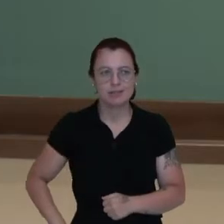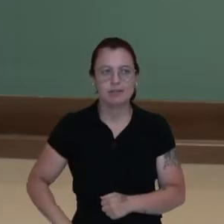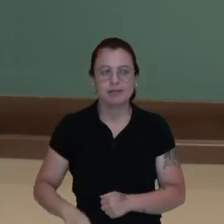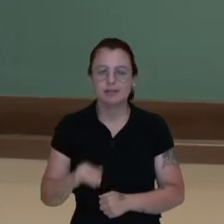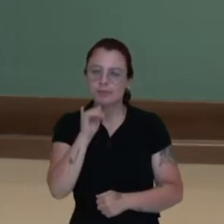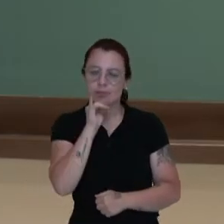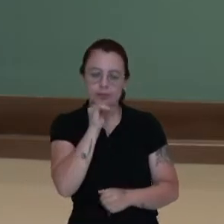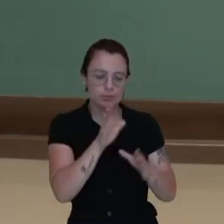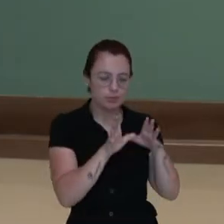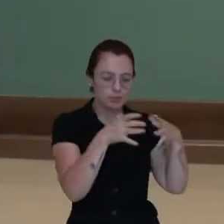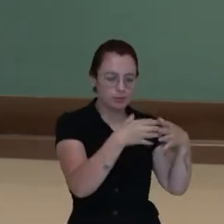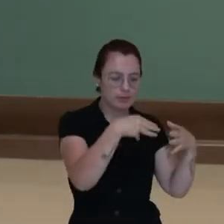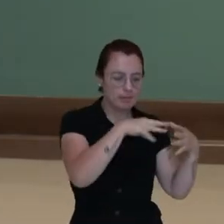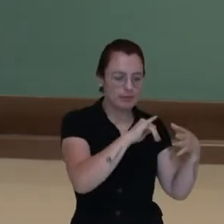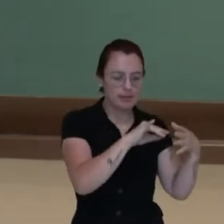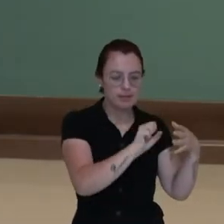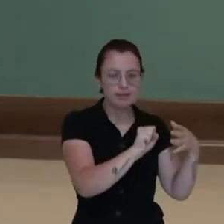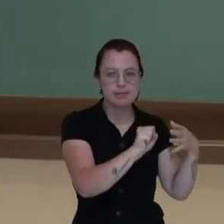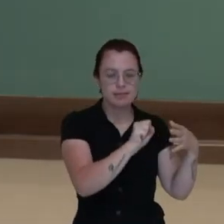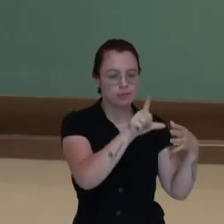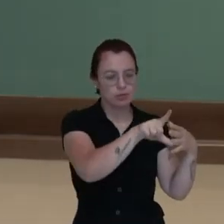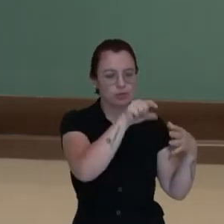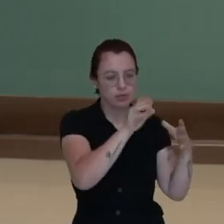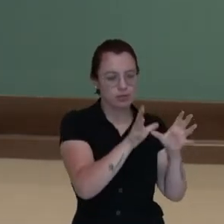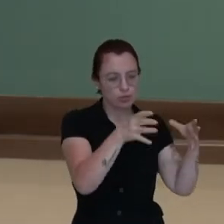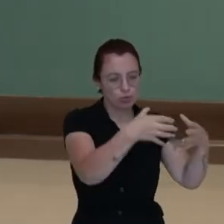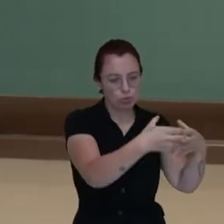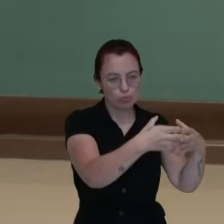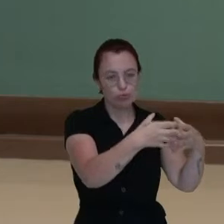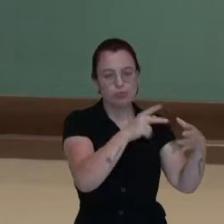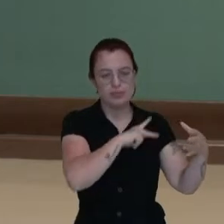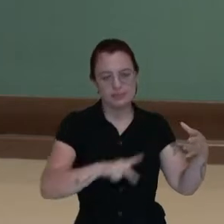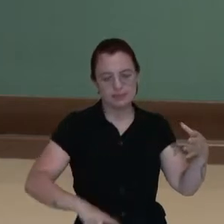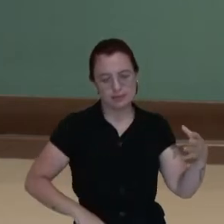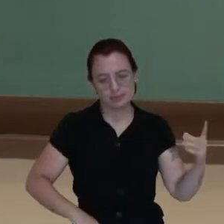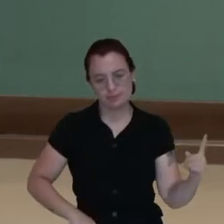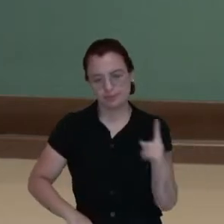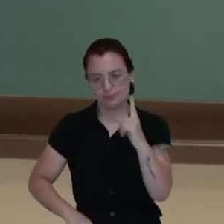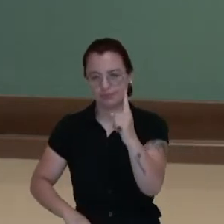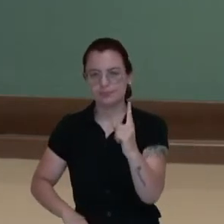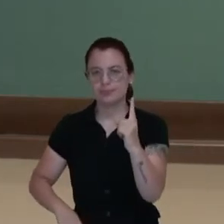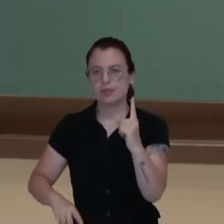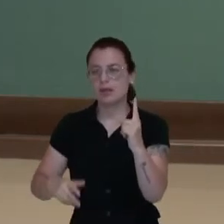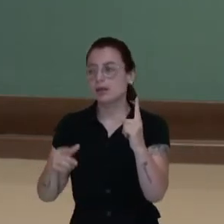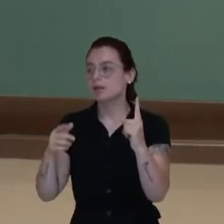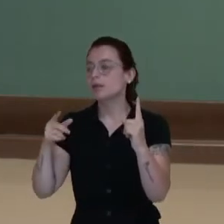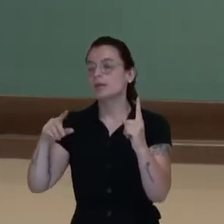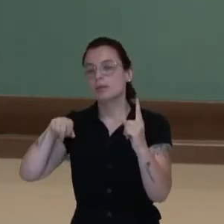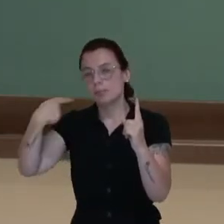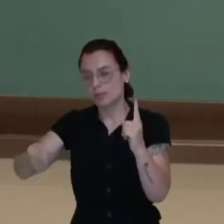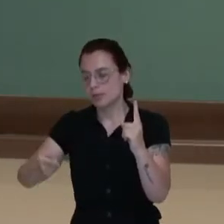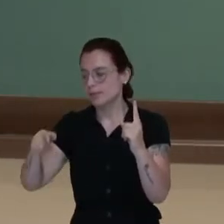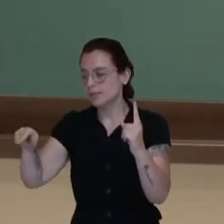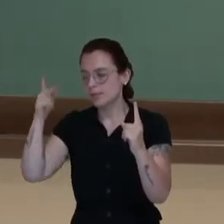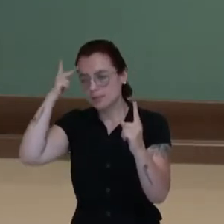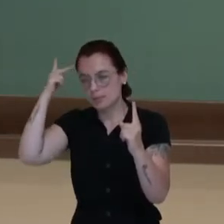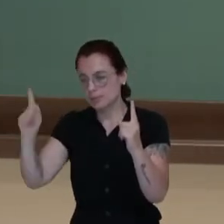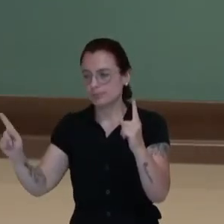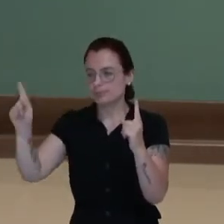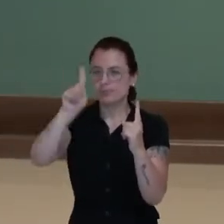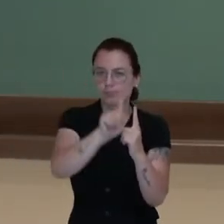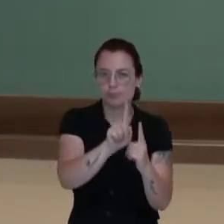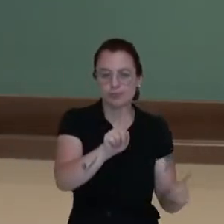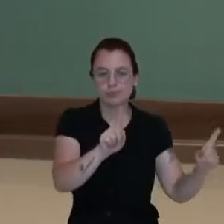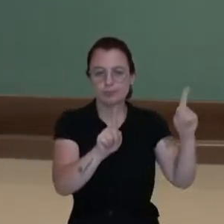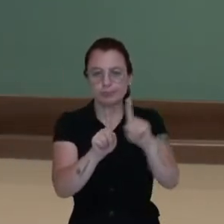de Minas Gerais que colocava o seu candidato a ser o presidente, ora era o de São Paulo. Existia